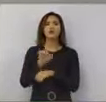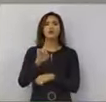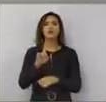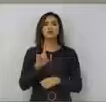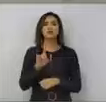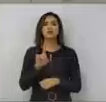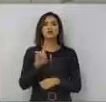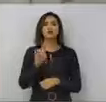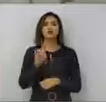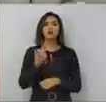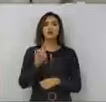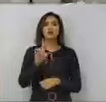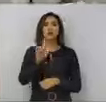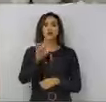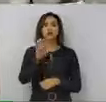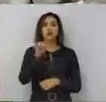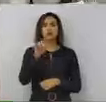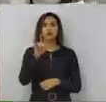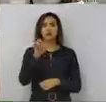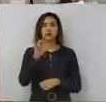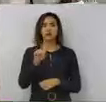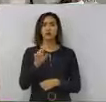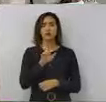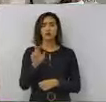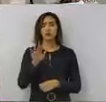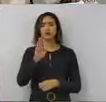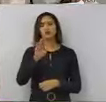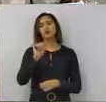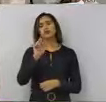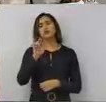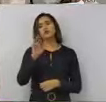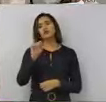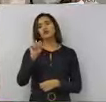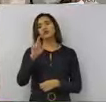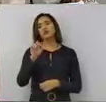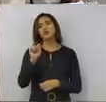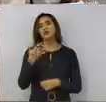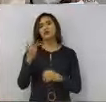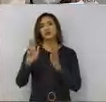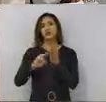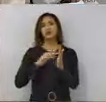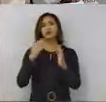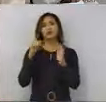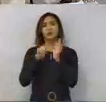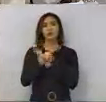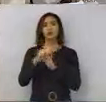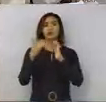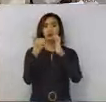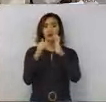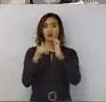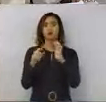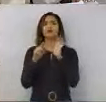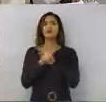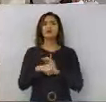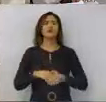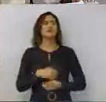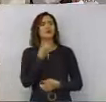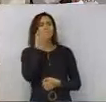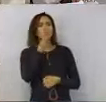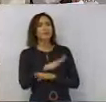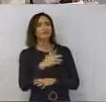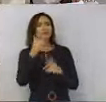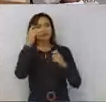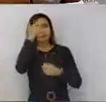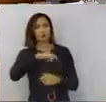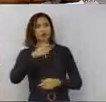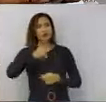De Angelis, a Bárbara Farias encaminhou uma pergunta por e-mail e ela fala aqui: boa tarde, sou